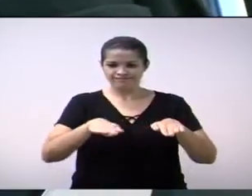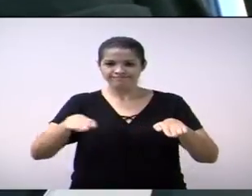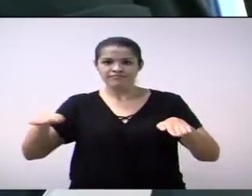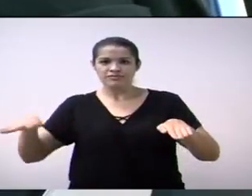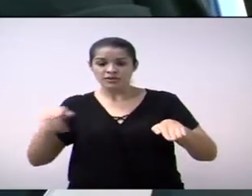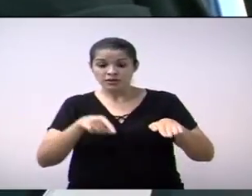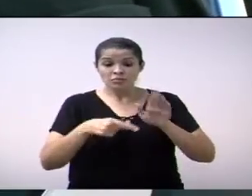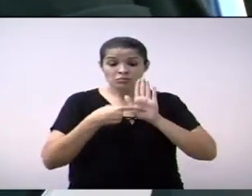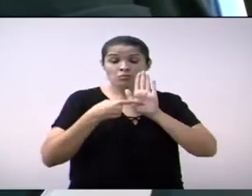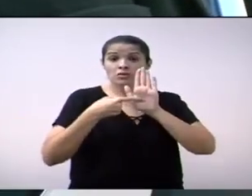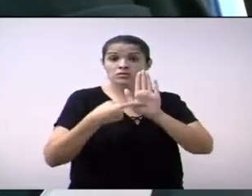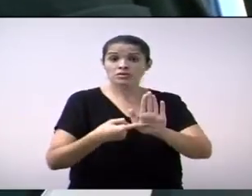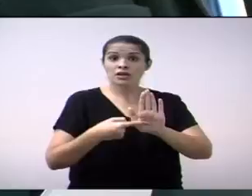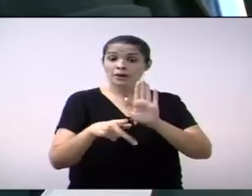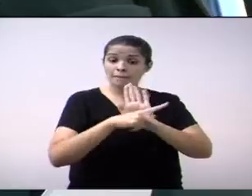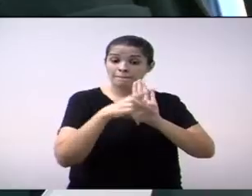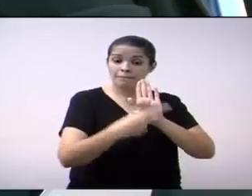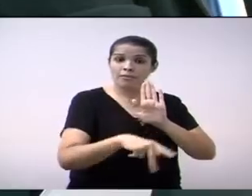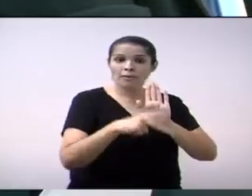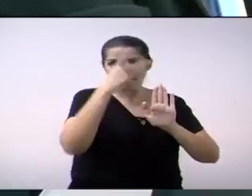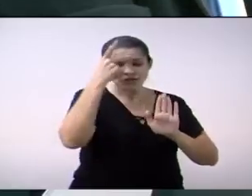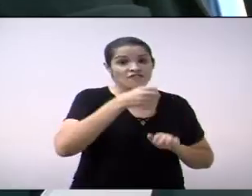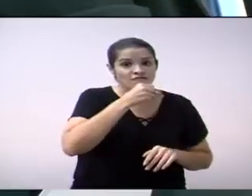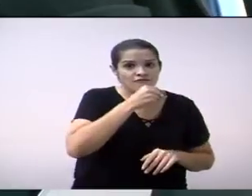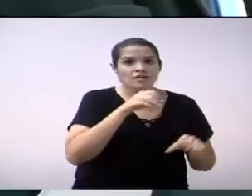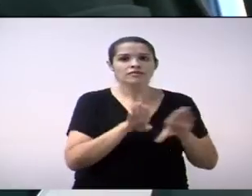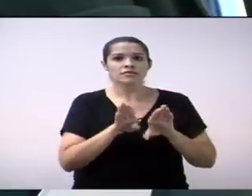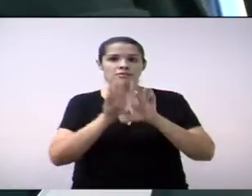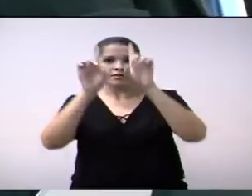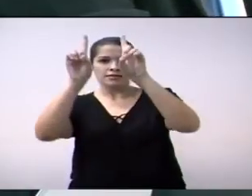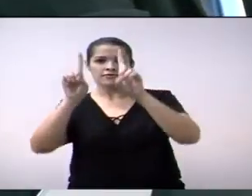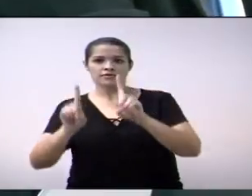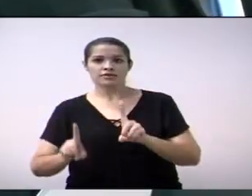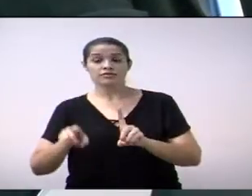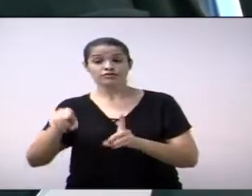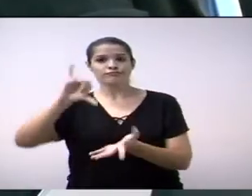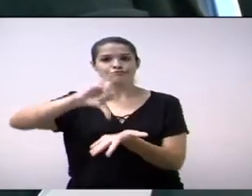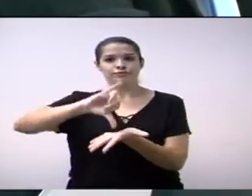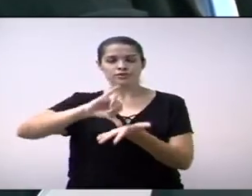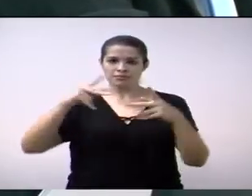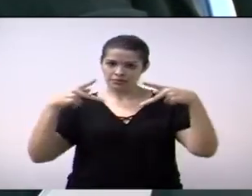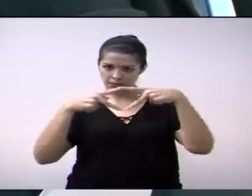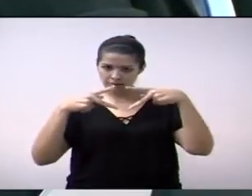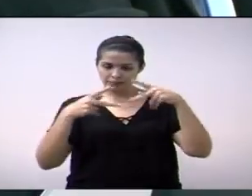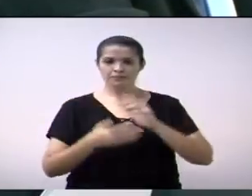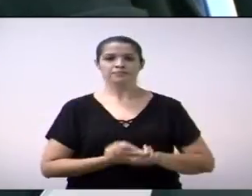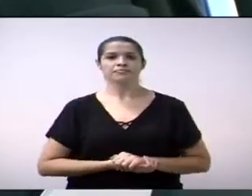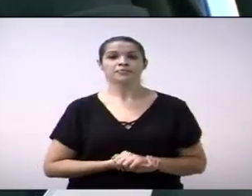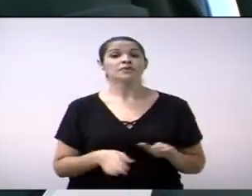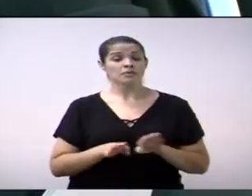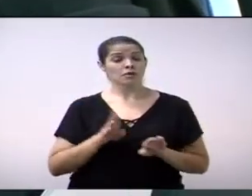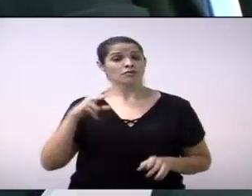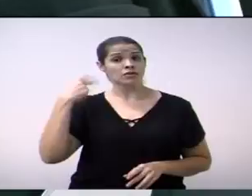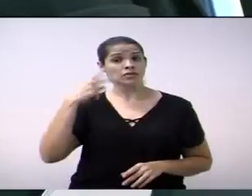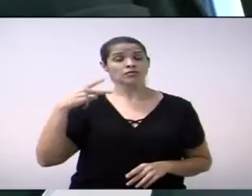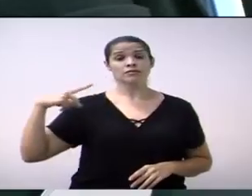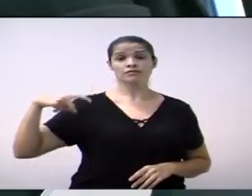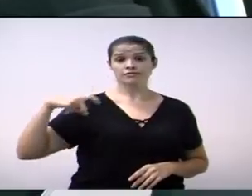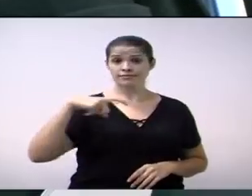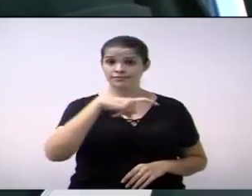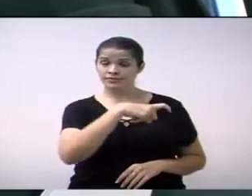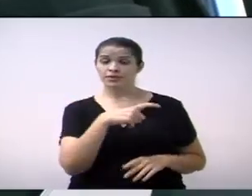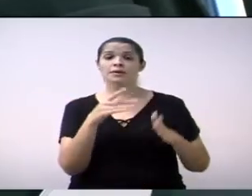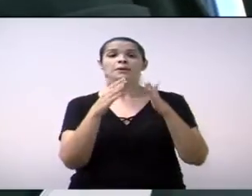e deficientes na região central. De número 173, da vereadora Fábia Ramalho, indicando